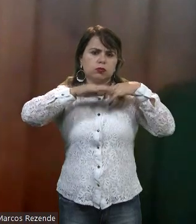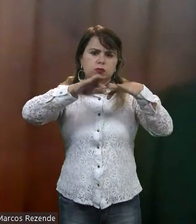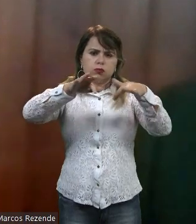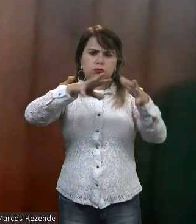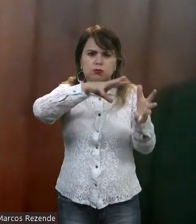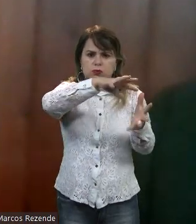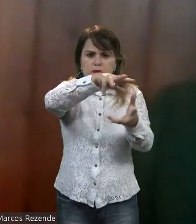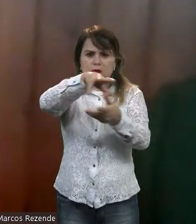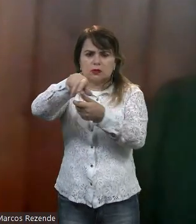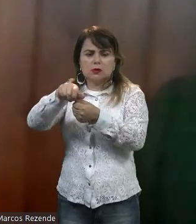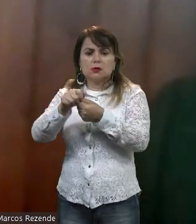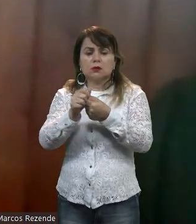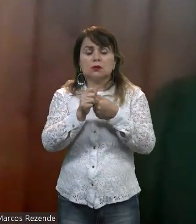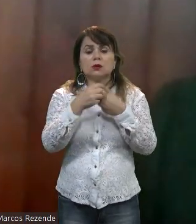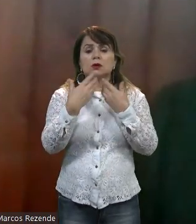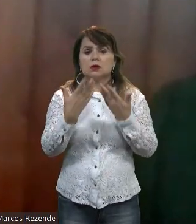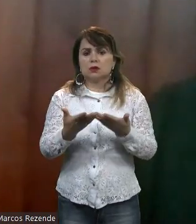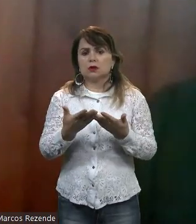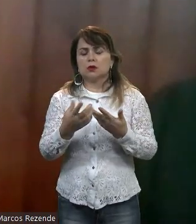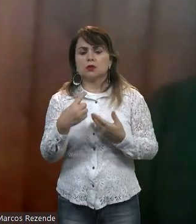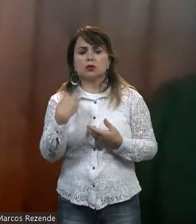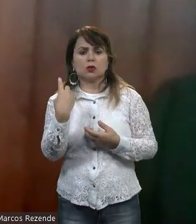aí todos os meses